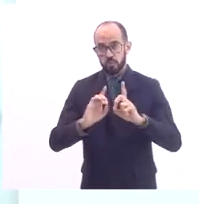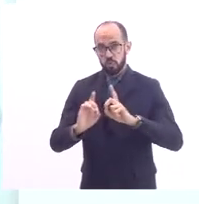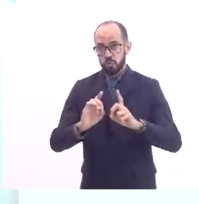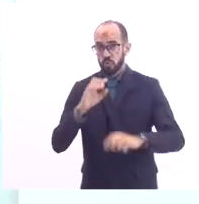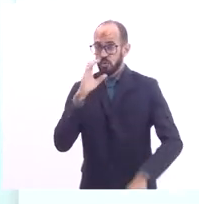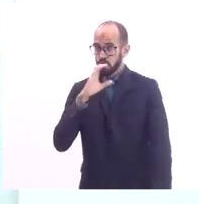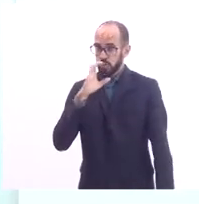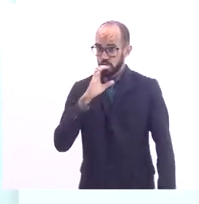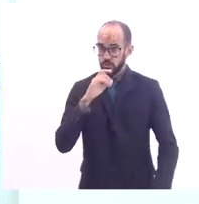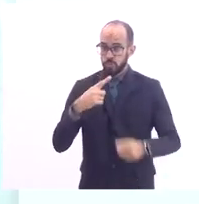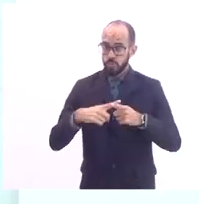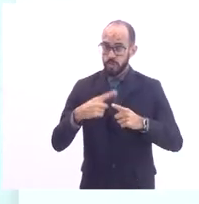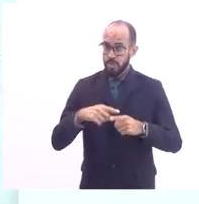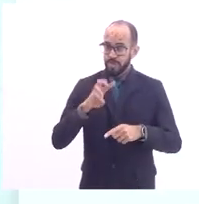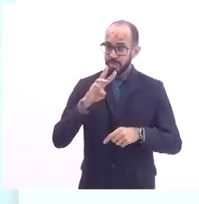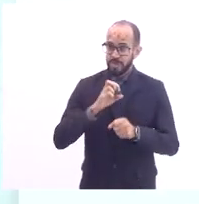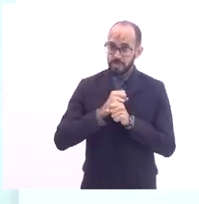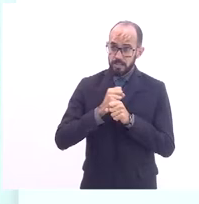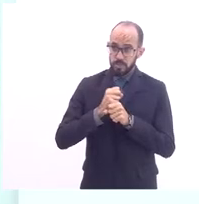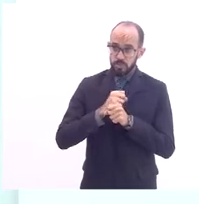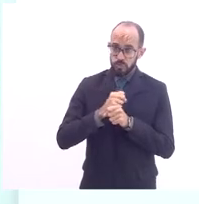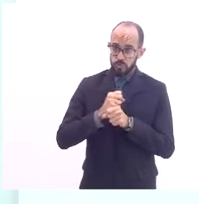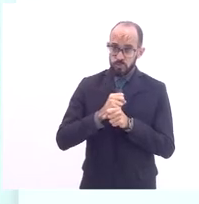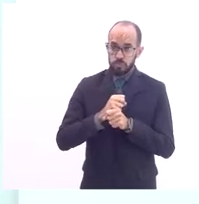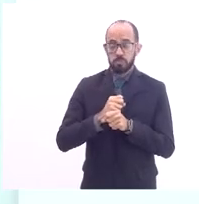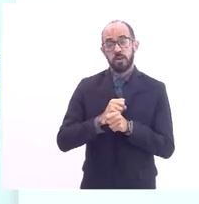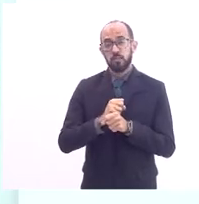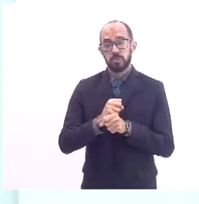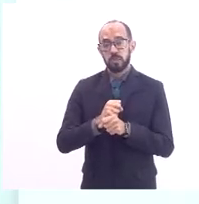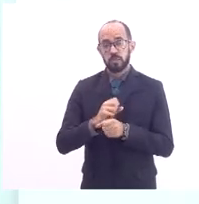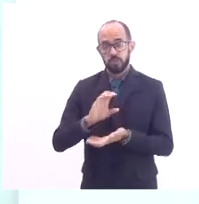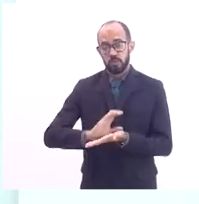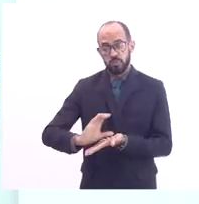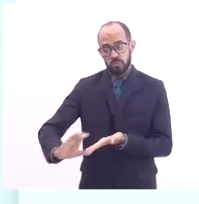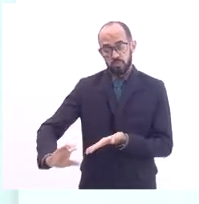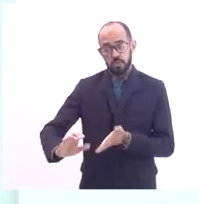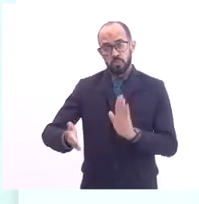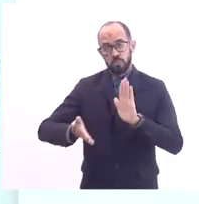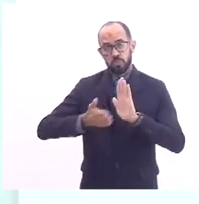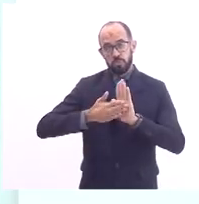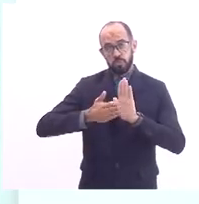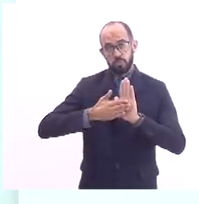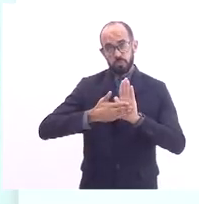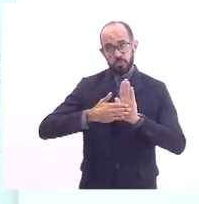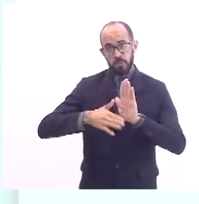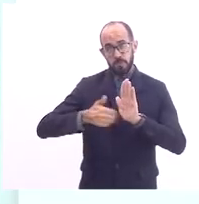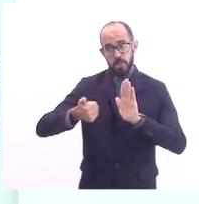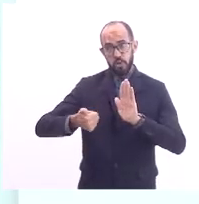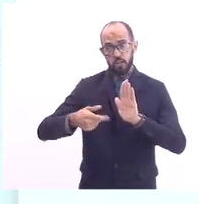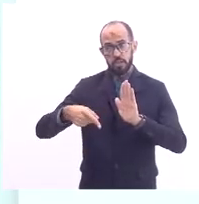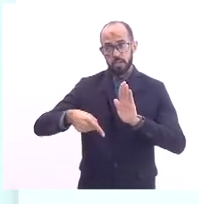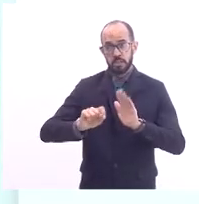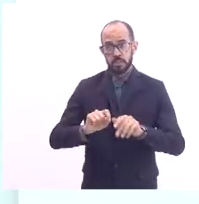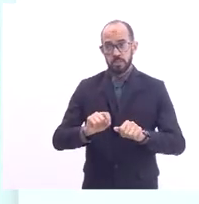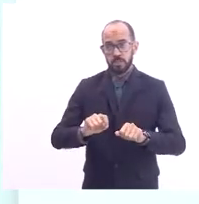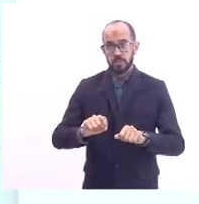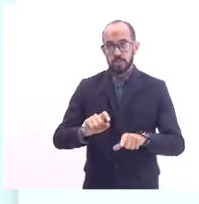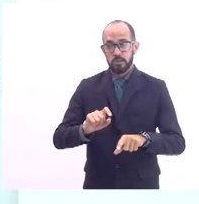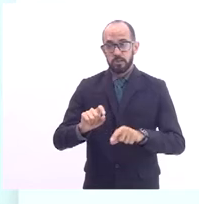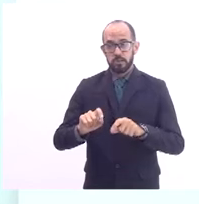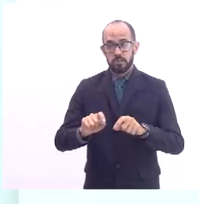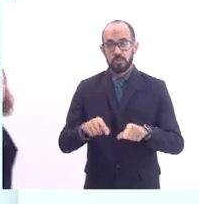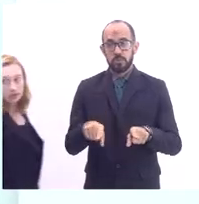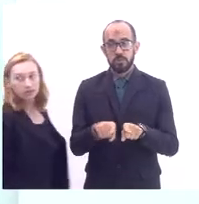porque 3 anos para você fazer um plano de investimento, um plano de compromisso, um plano de melhorias, inclusive